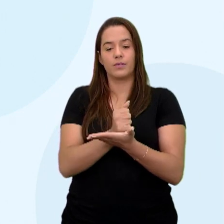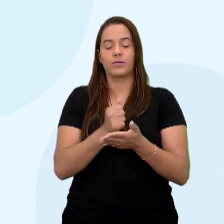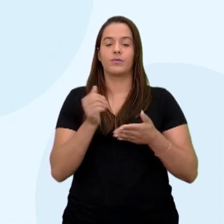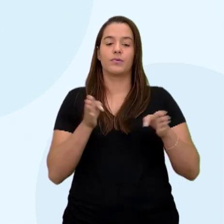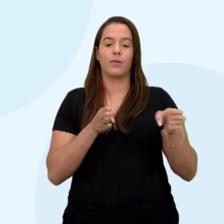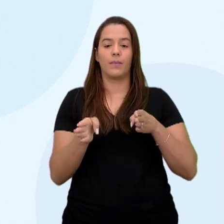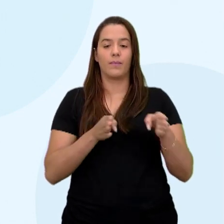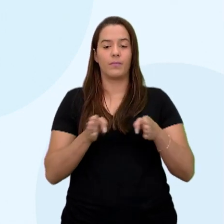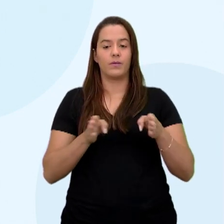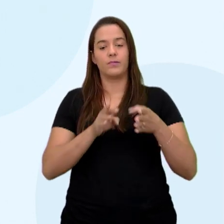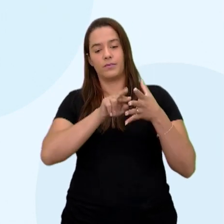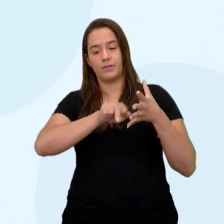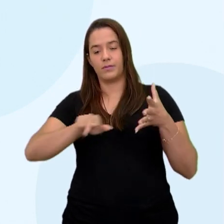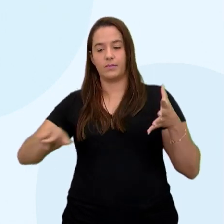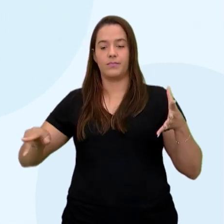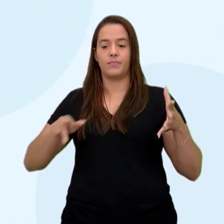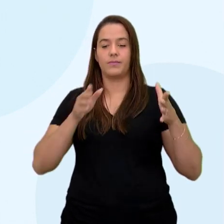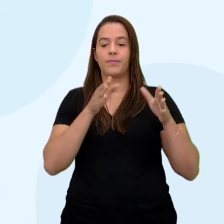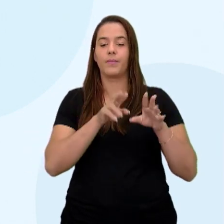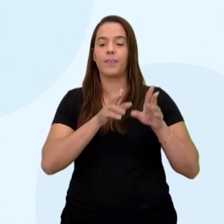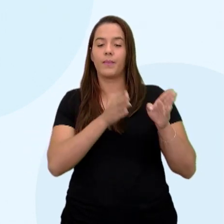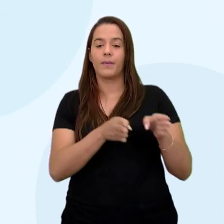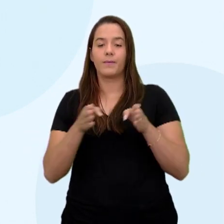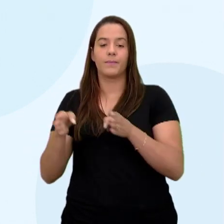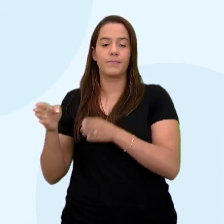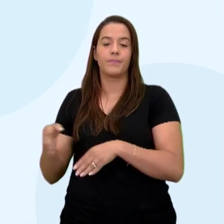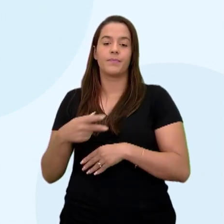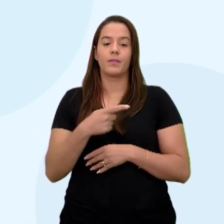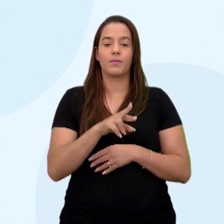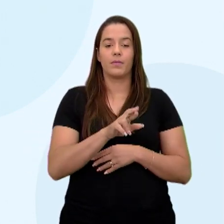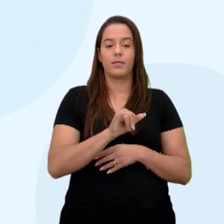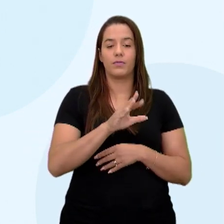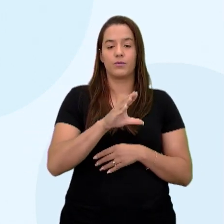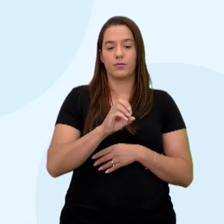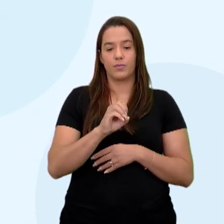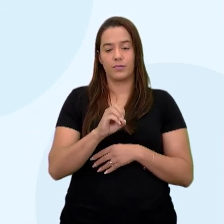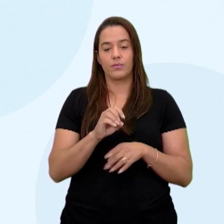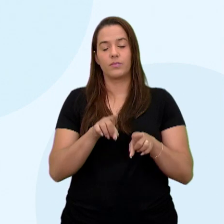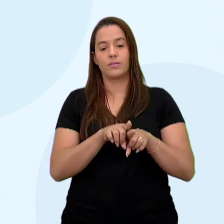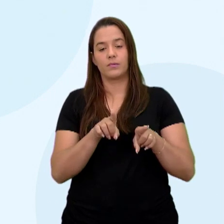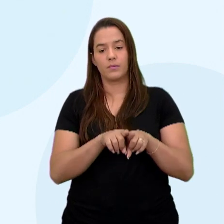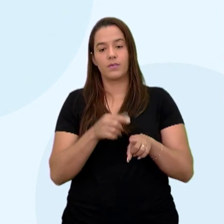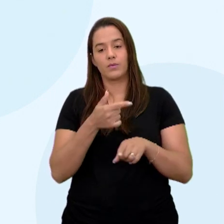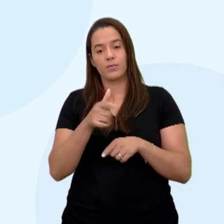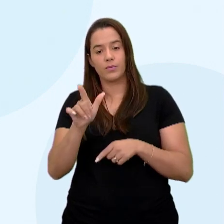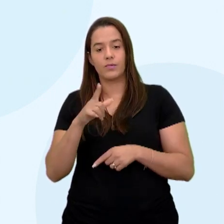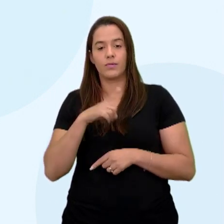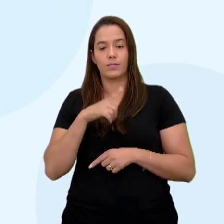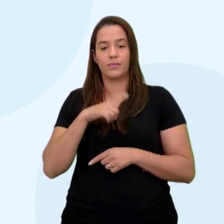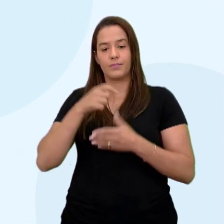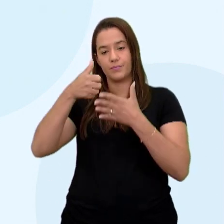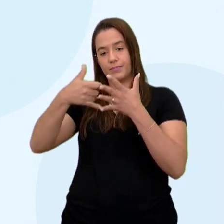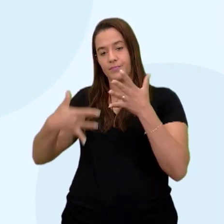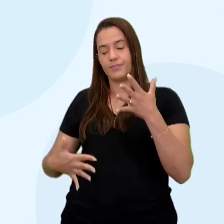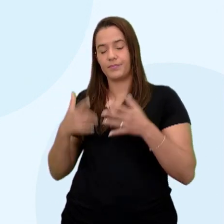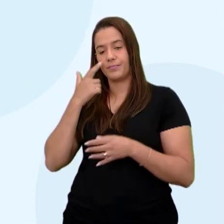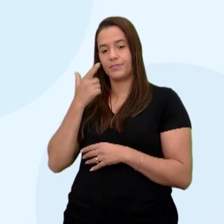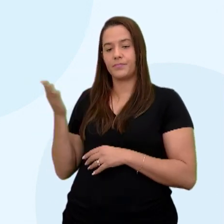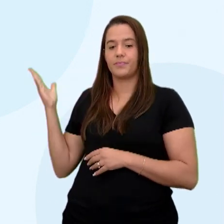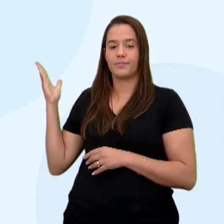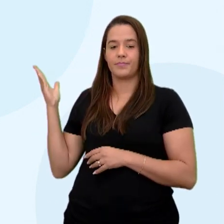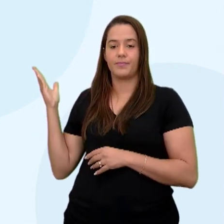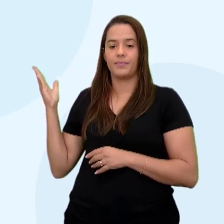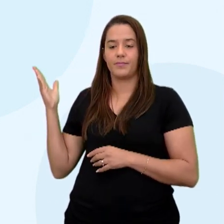né, nessas eras aí, na qual o Paleozoico tem lá o Cambriano, o Ordoviciano, o Siluriano,